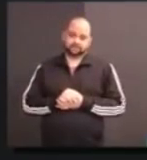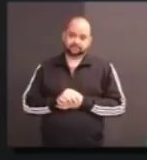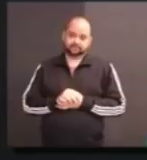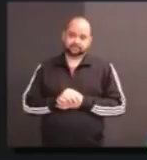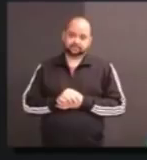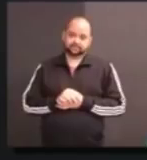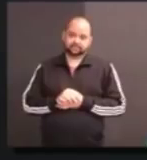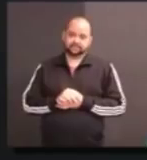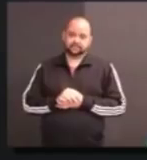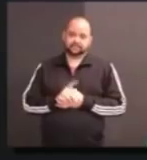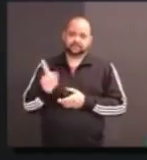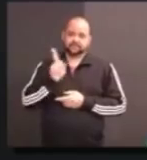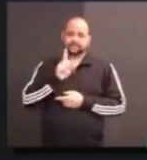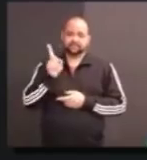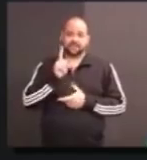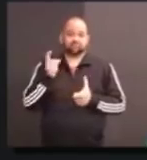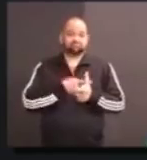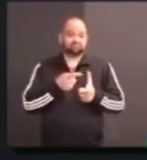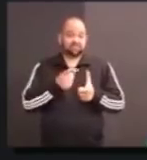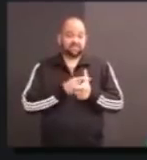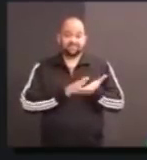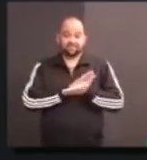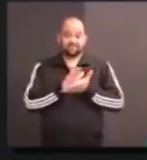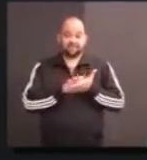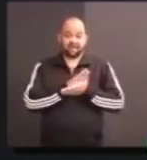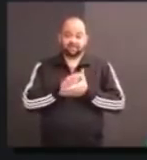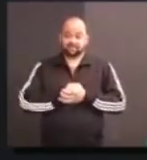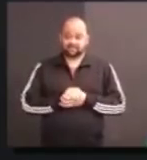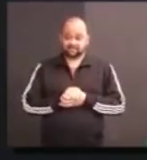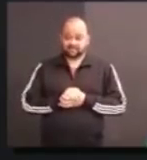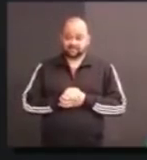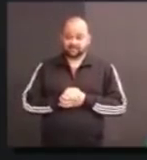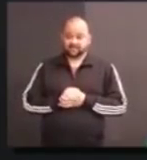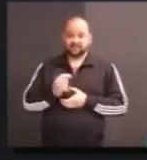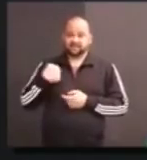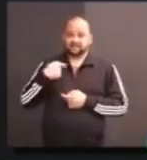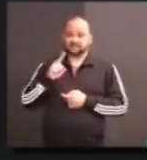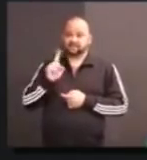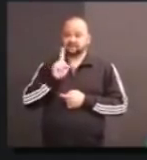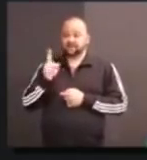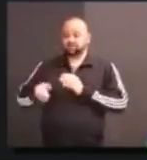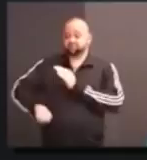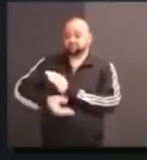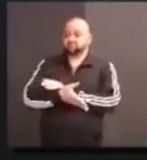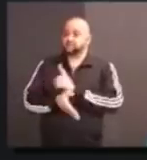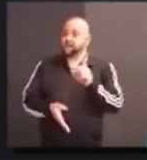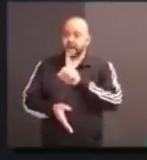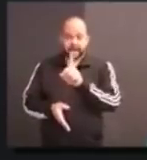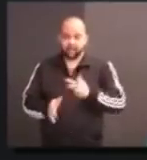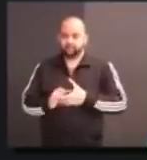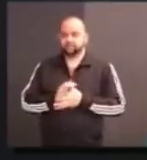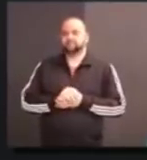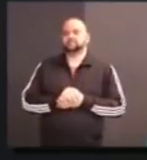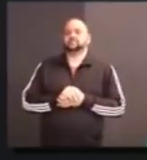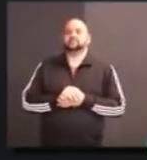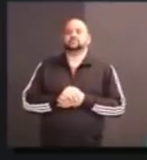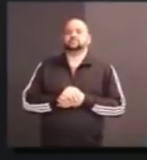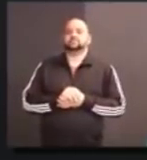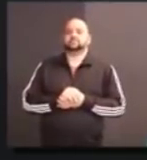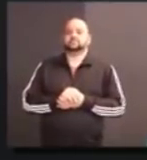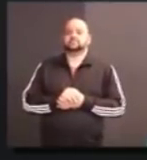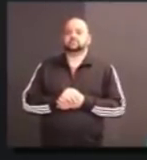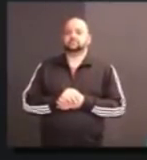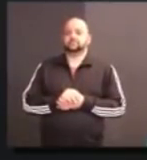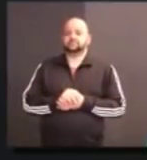Não devo nada a ninguém. Não me corrompo, não me vendo e não negocio.